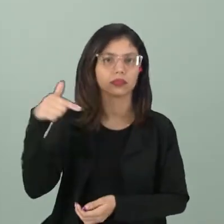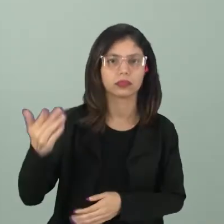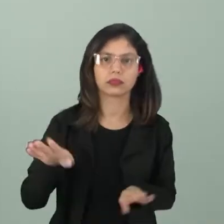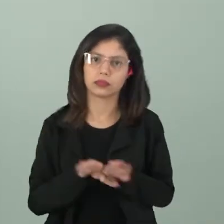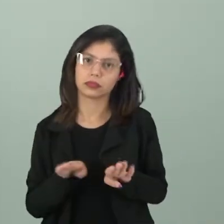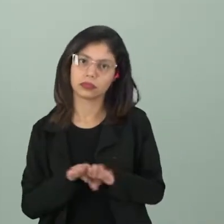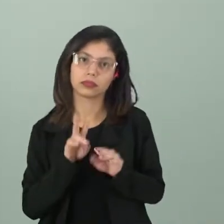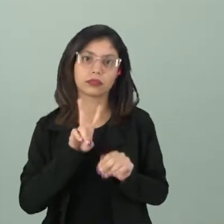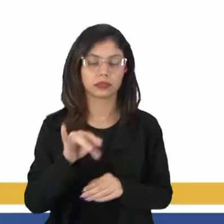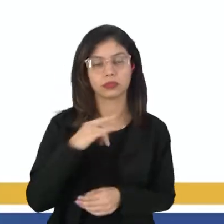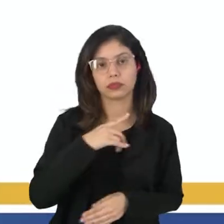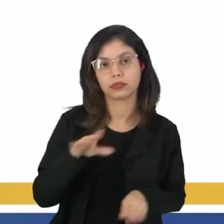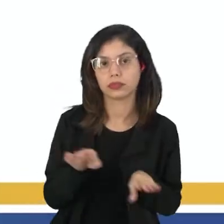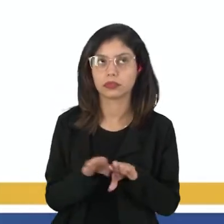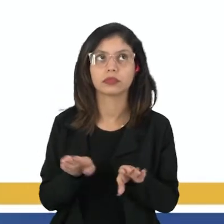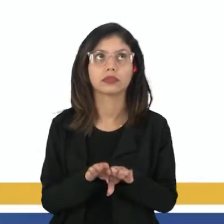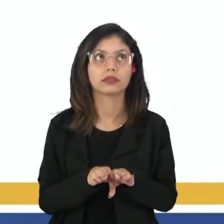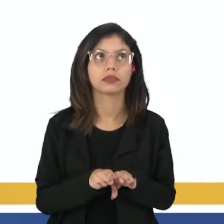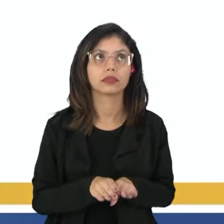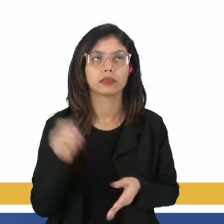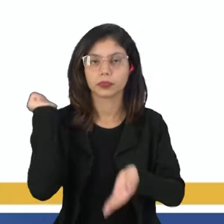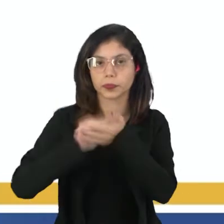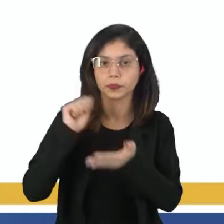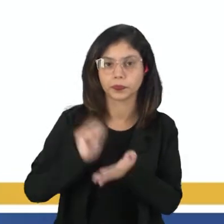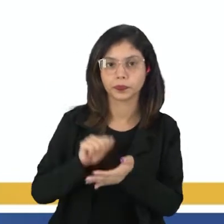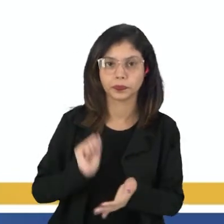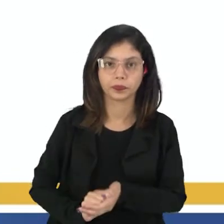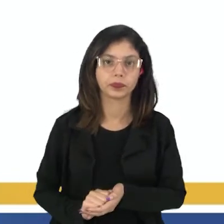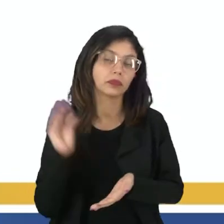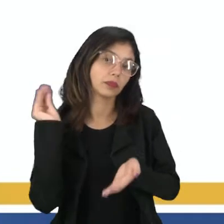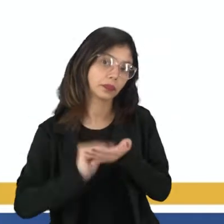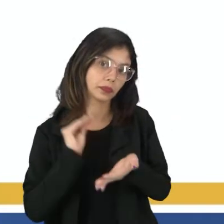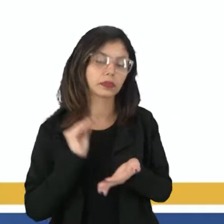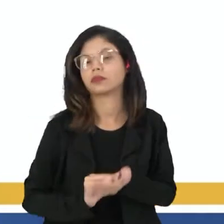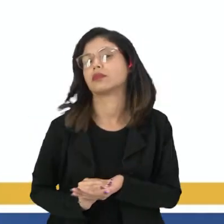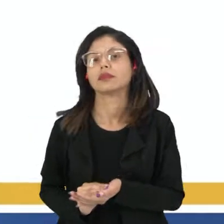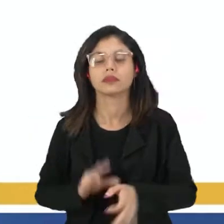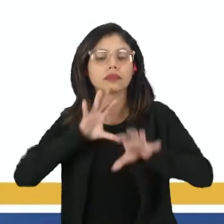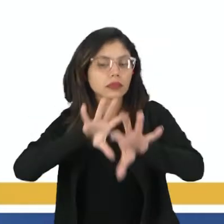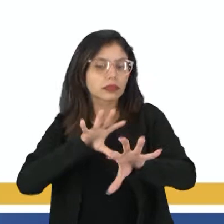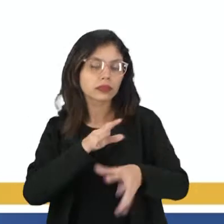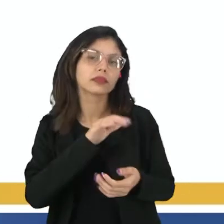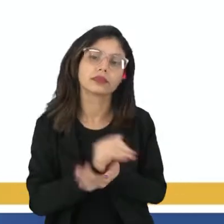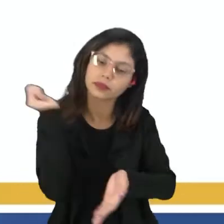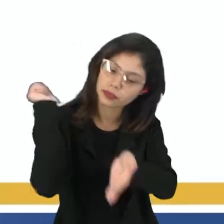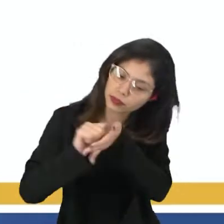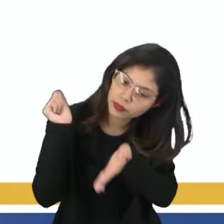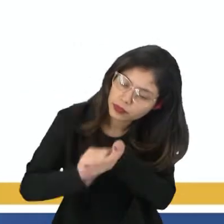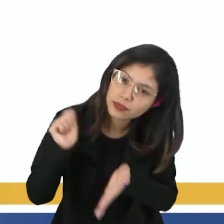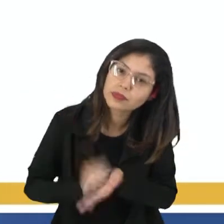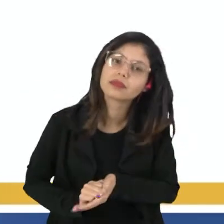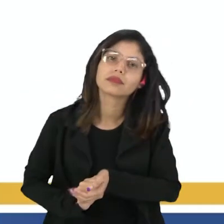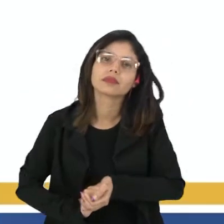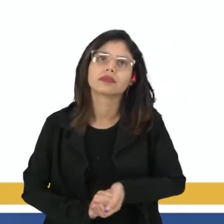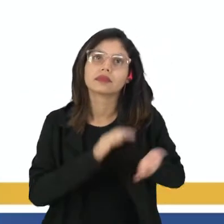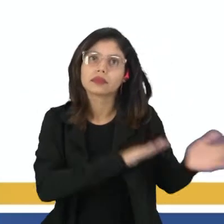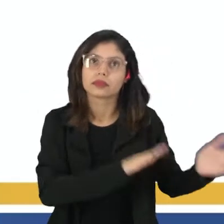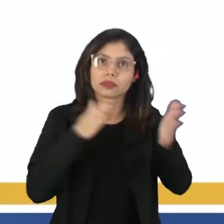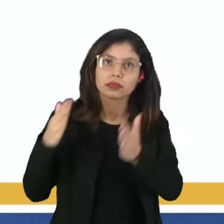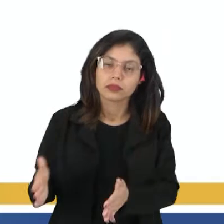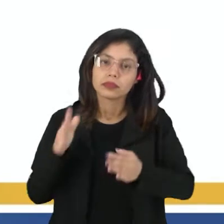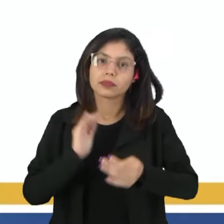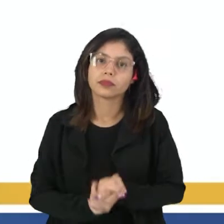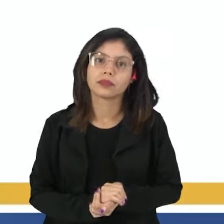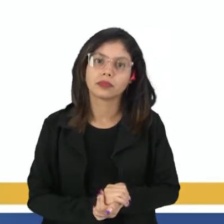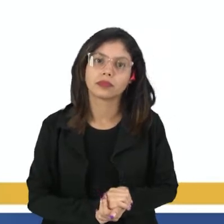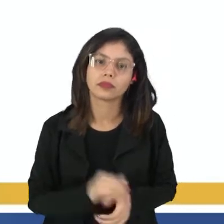Outro elemento que a gente vai identificar é a descrição de um fato, né? Da situação. Ele vai descrevendo, ele parte